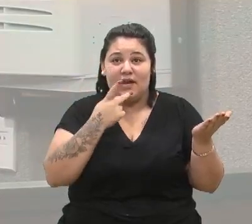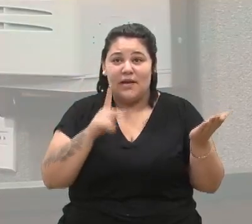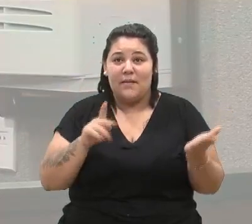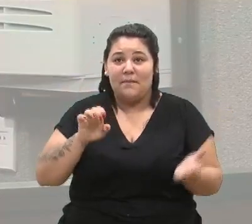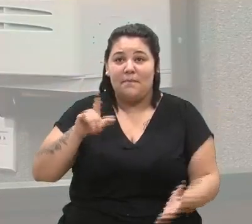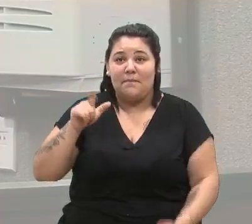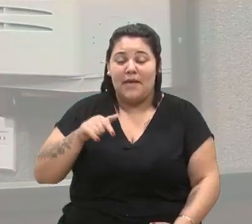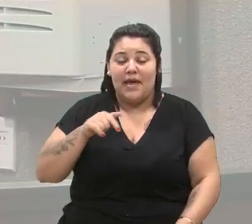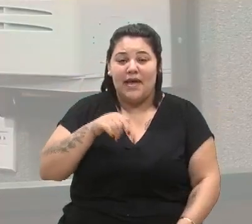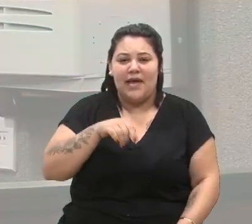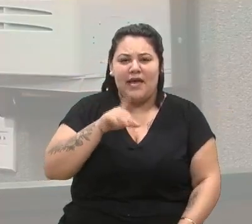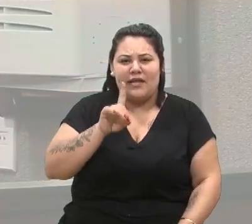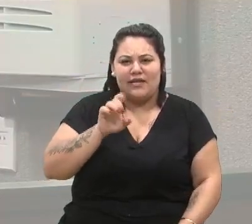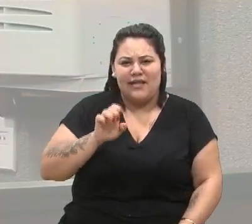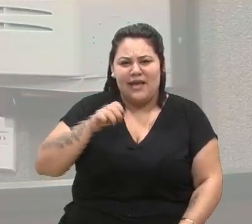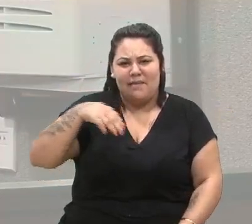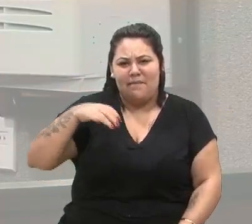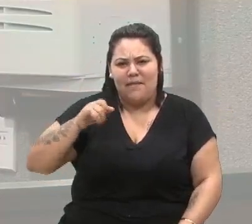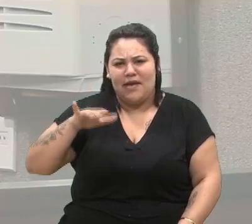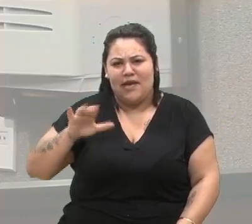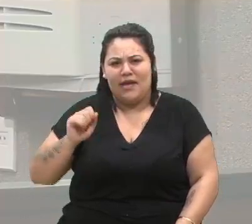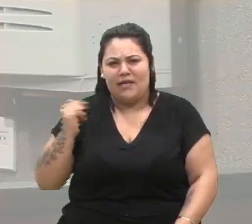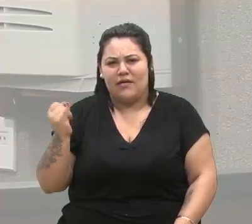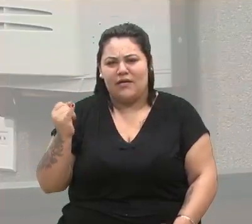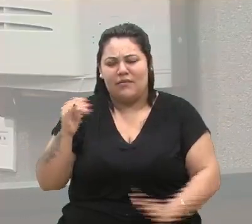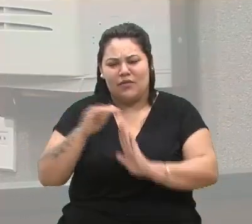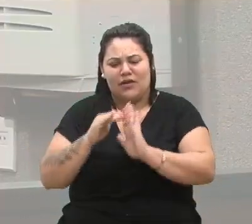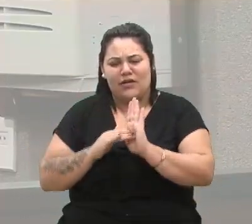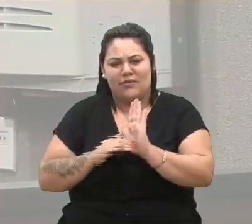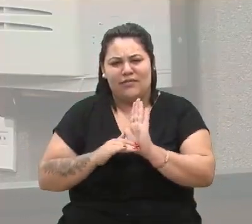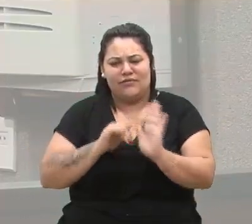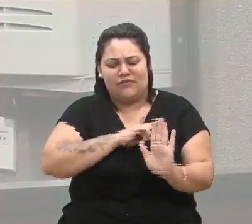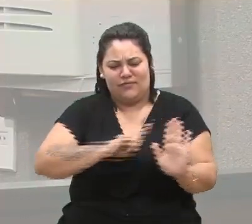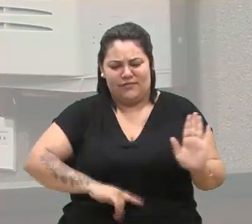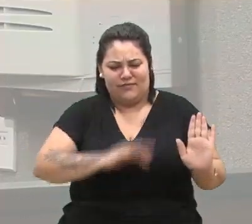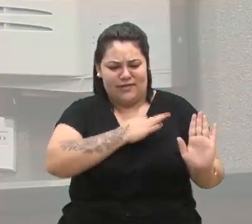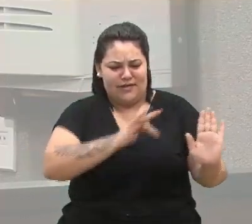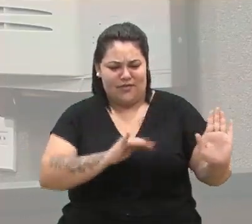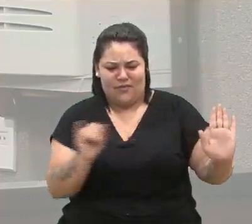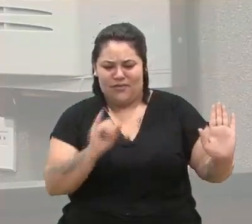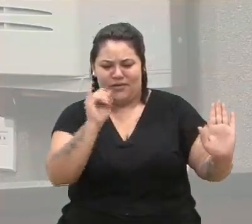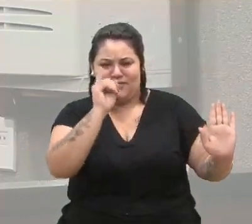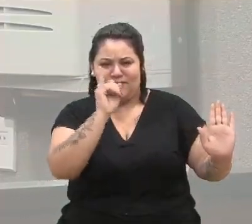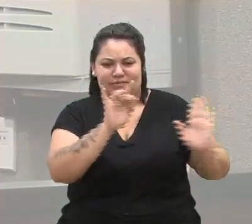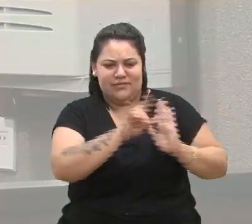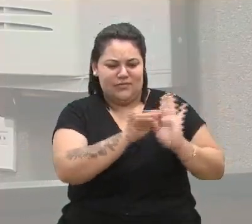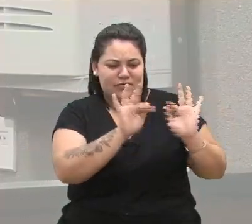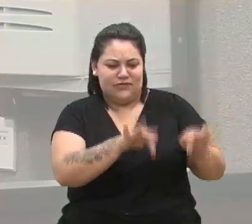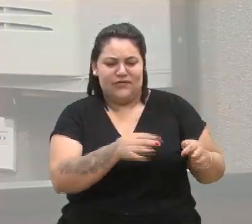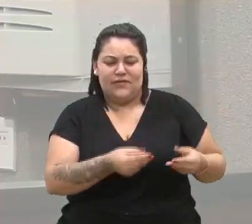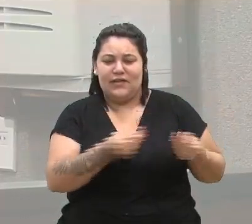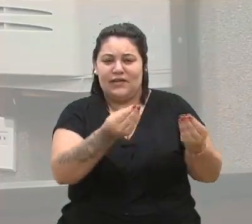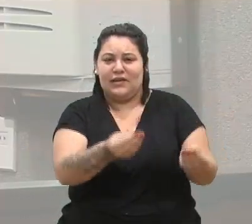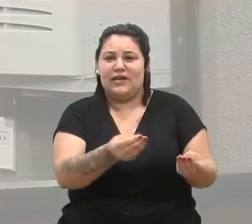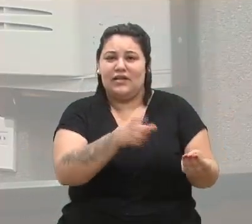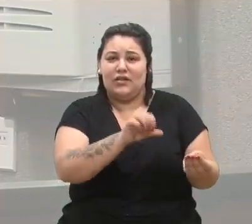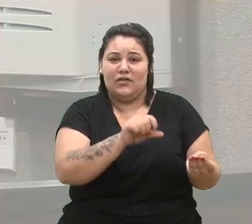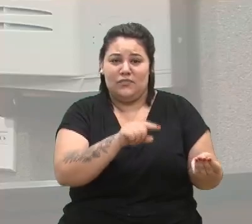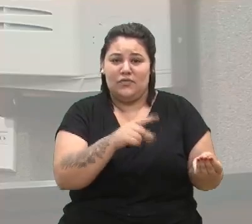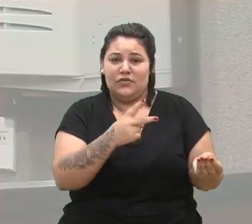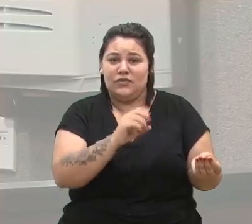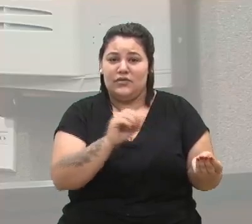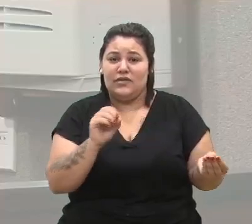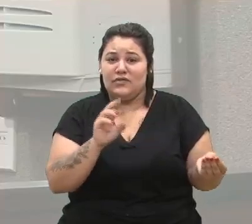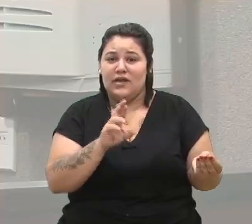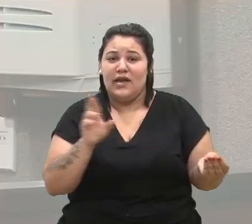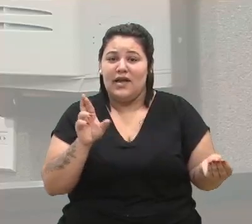governo federal importante, que ao final vai entregar R$ 9.200, a um total de R$